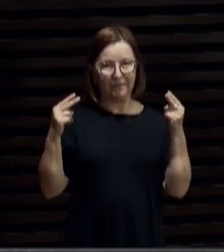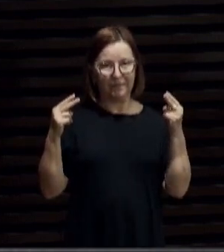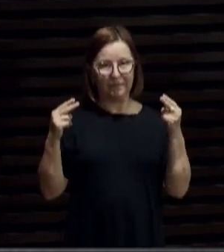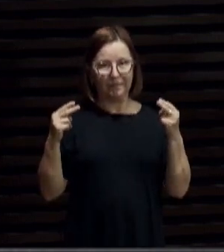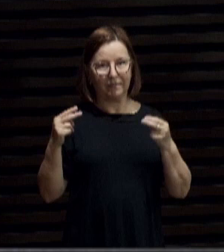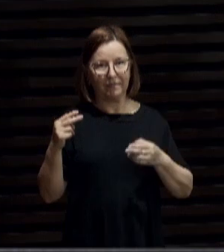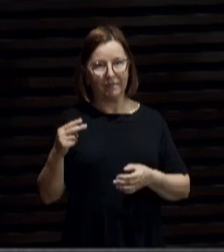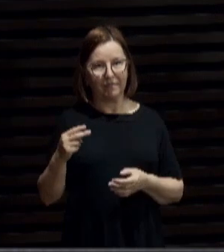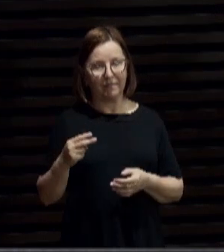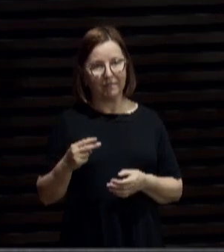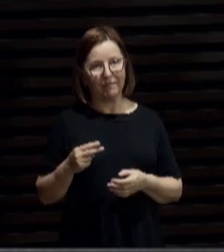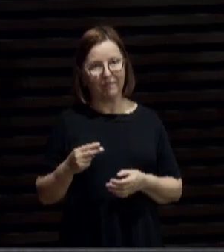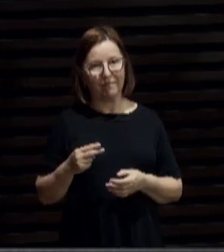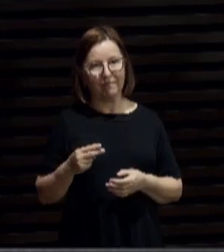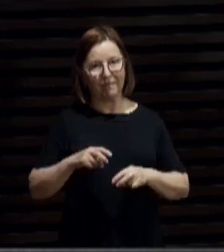própria fraqueza.